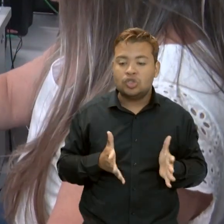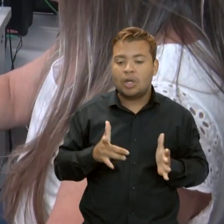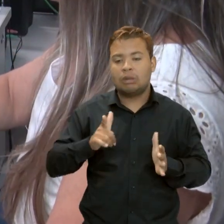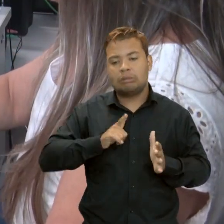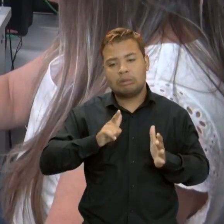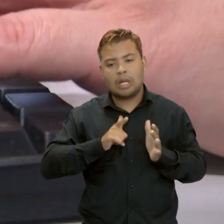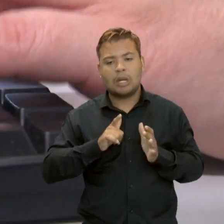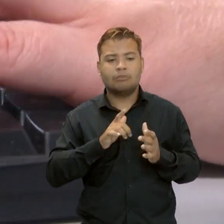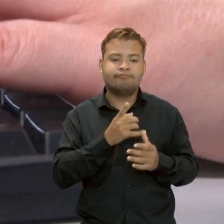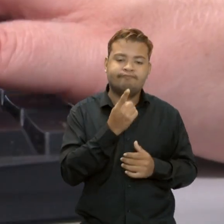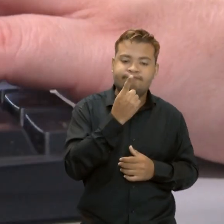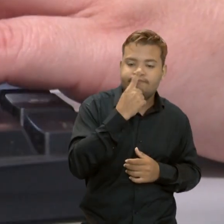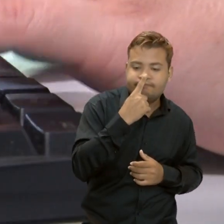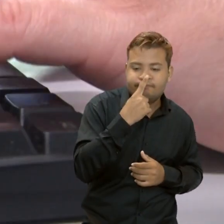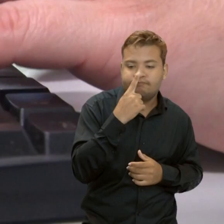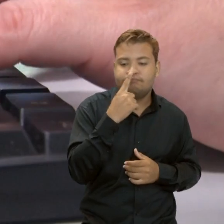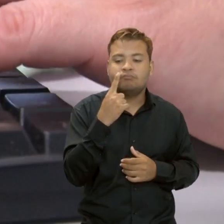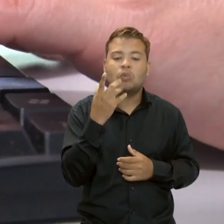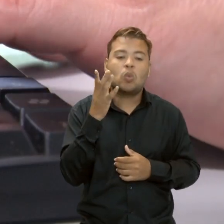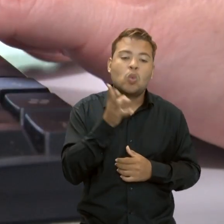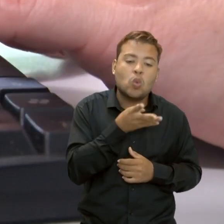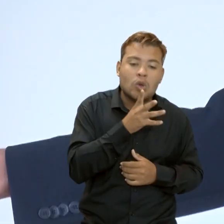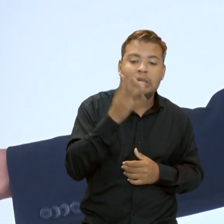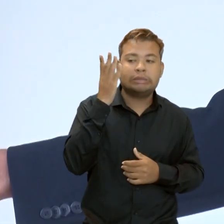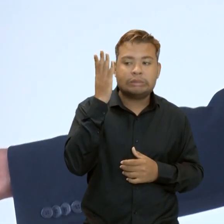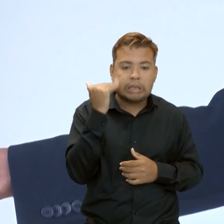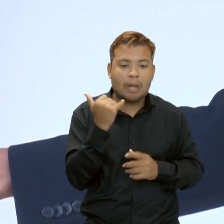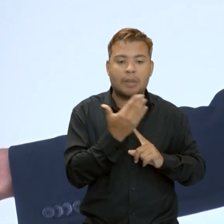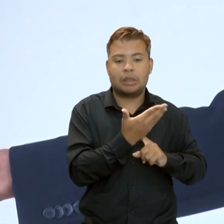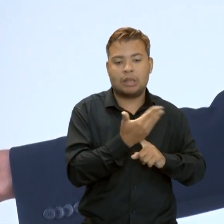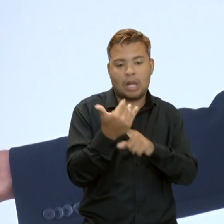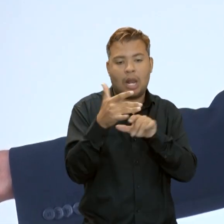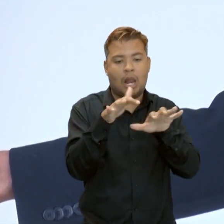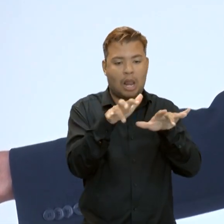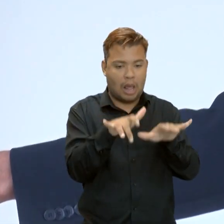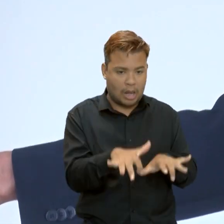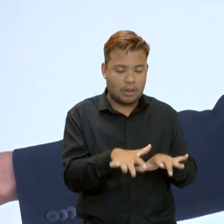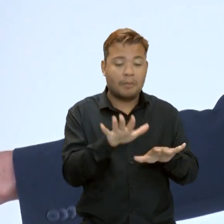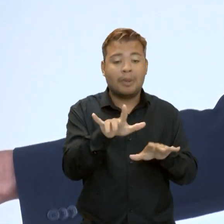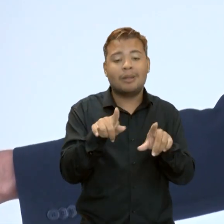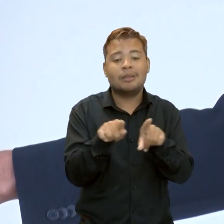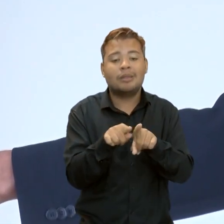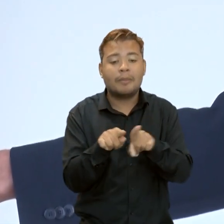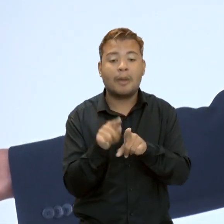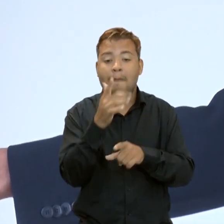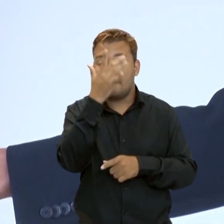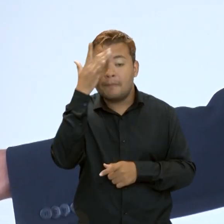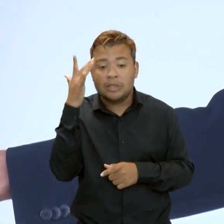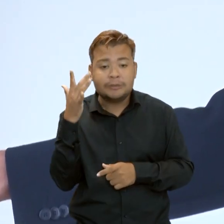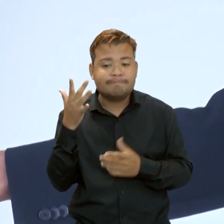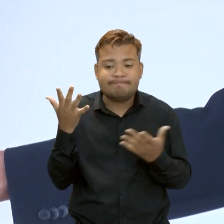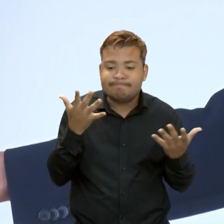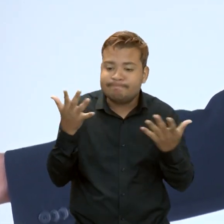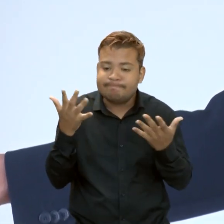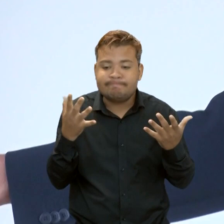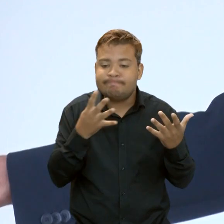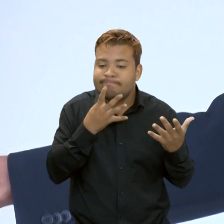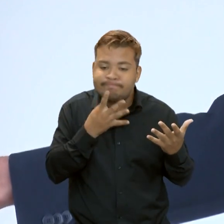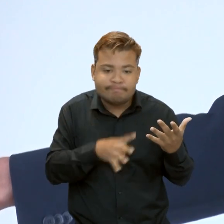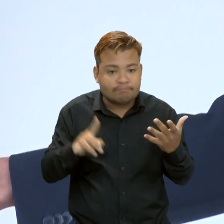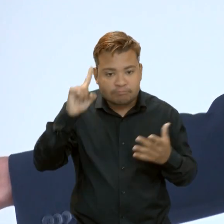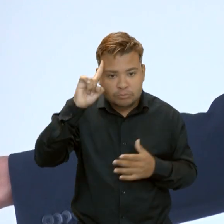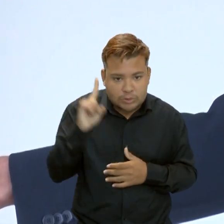relação né afinidade com uso da tecnologias mas também abrir a oportunidade para aquelas pessoas que ainda não TM né Essa aproximação